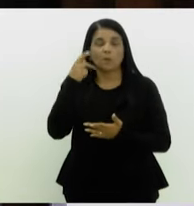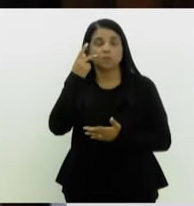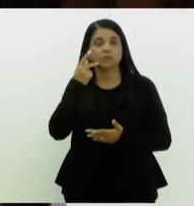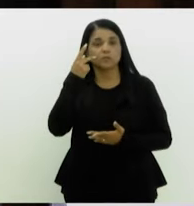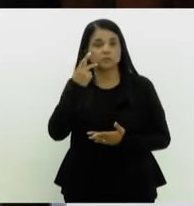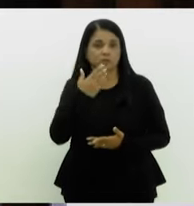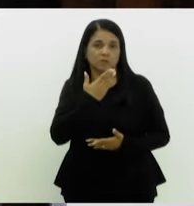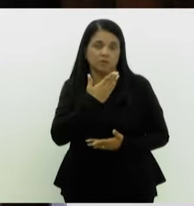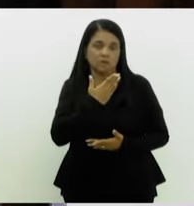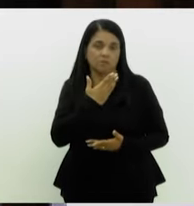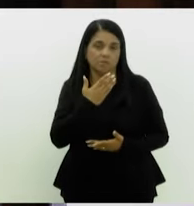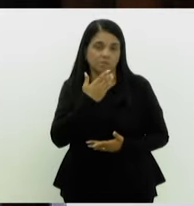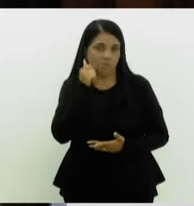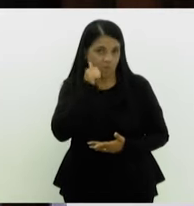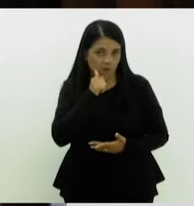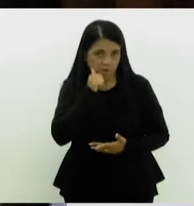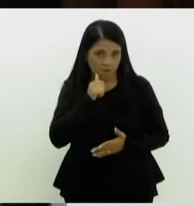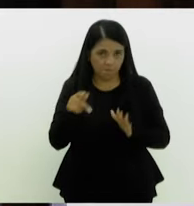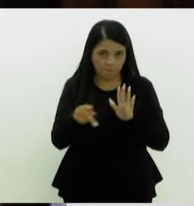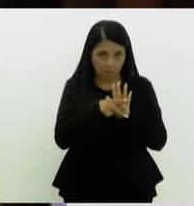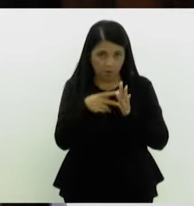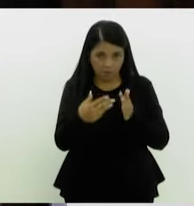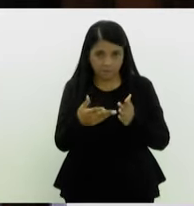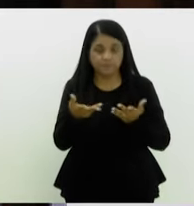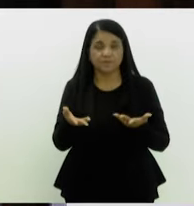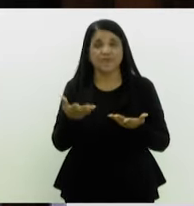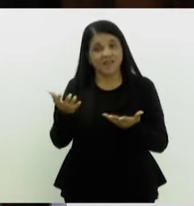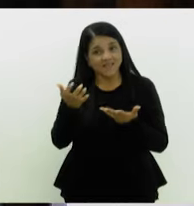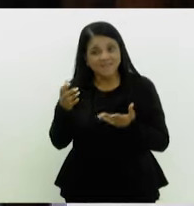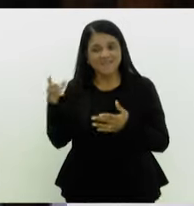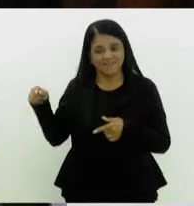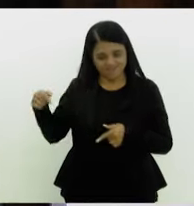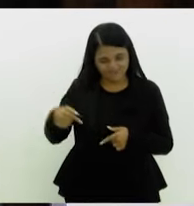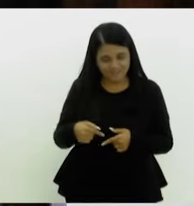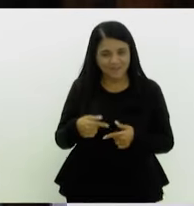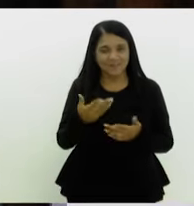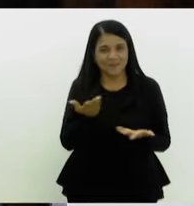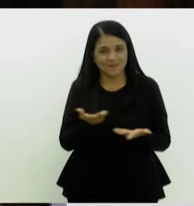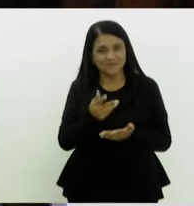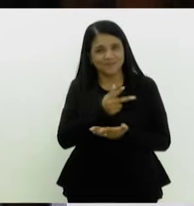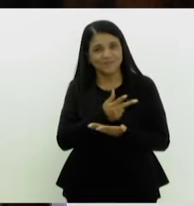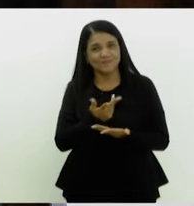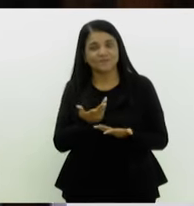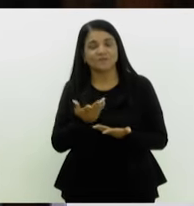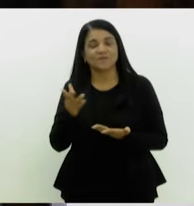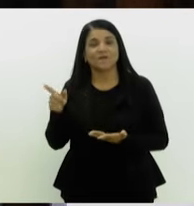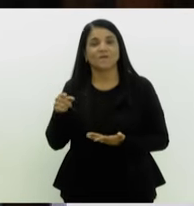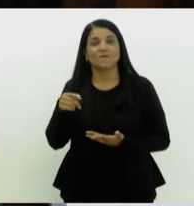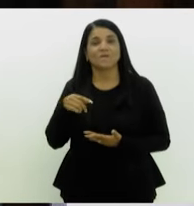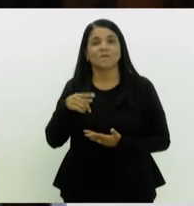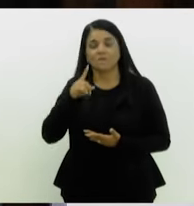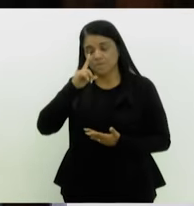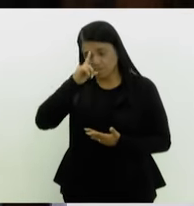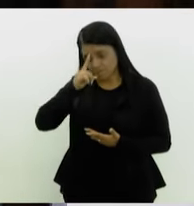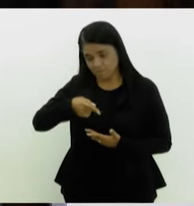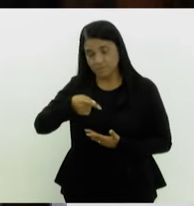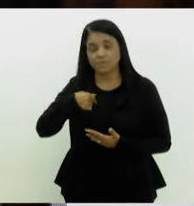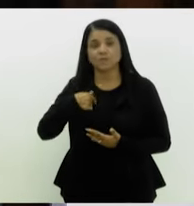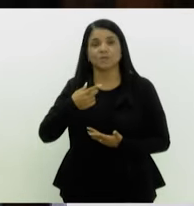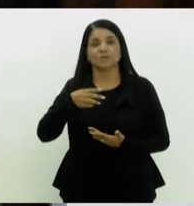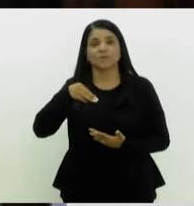como ela hoje não pode estar aqui ela queria muito estar aqui porque o estado dela inclusive o Barroso mandou a Renata Gil lá para Mato